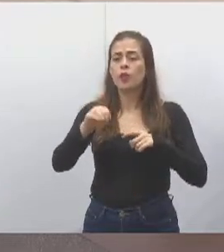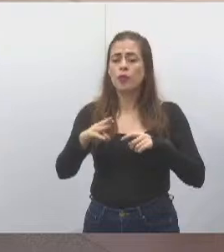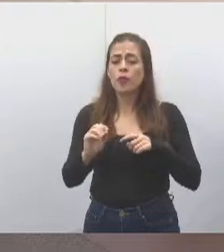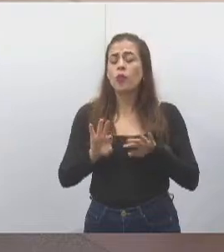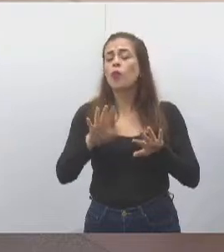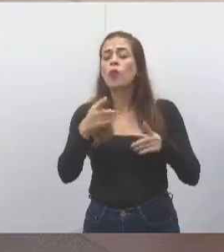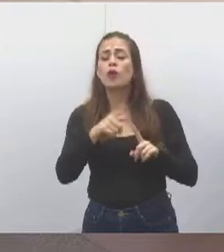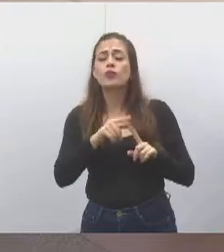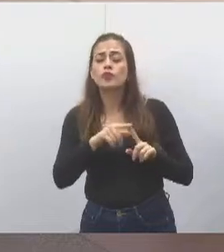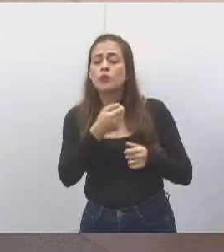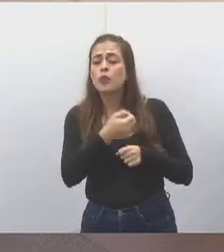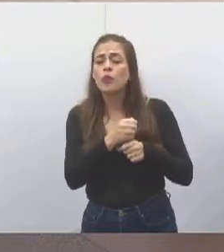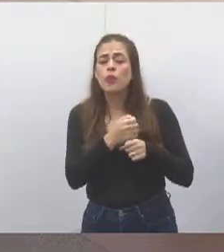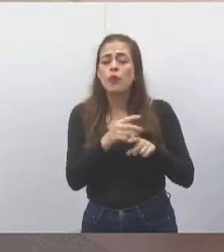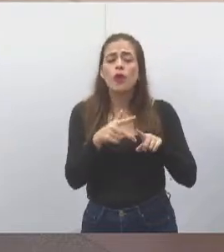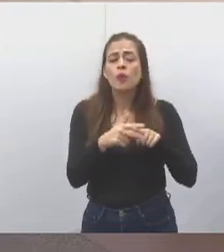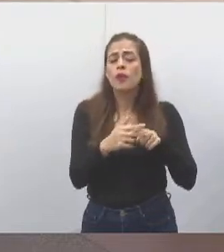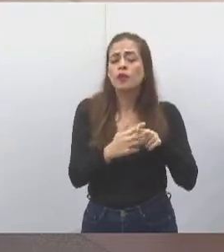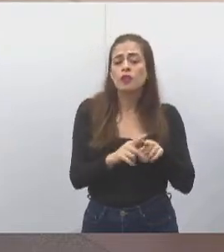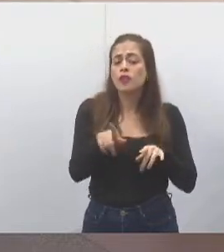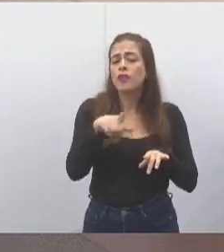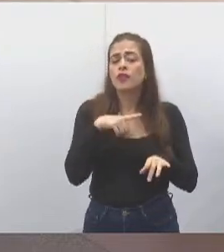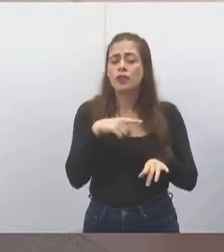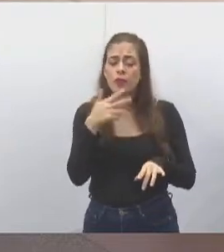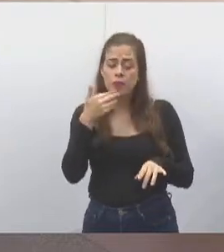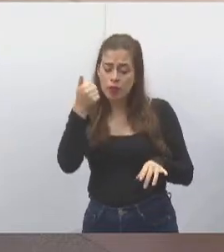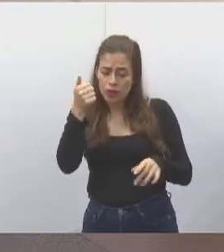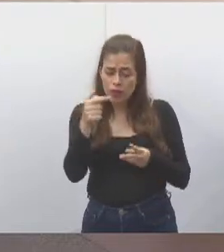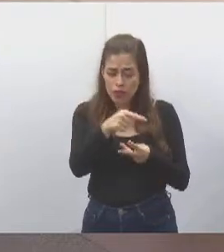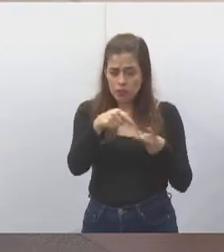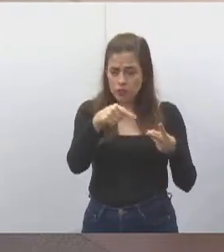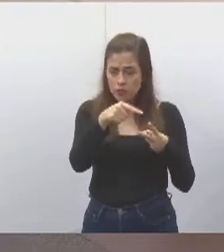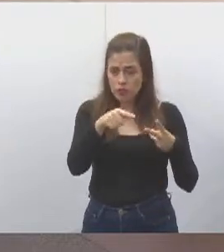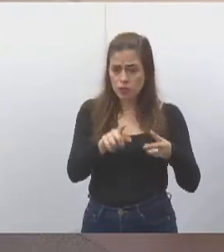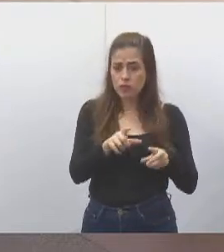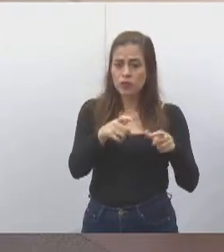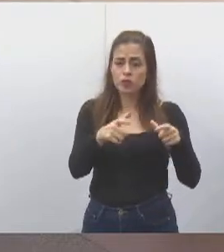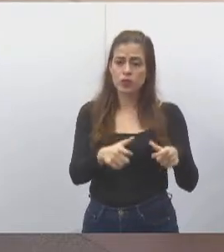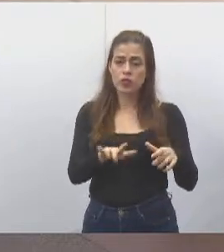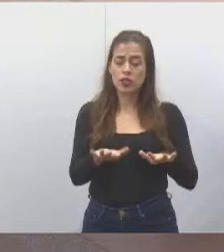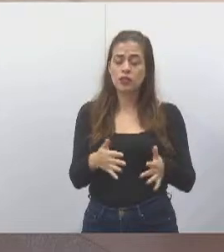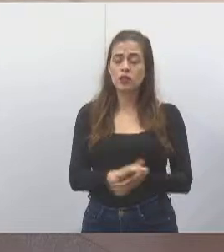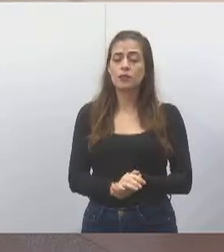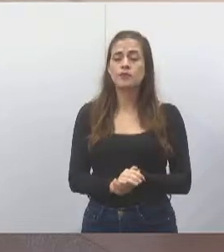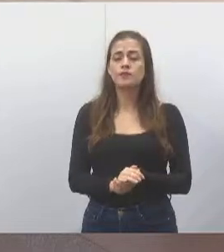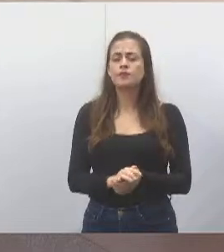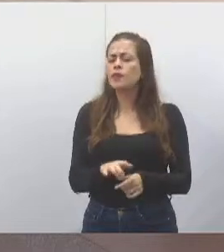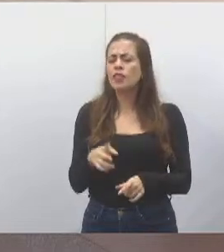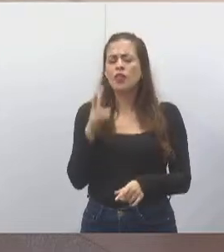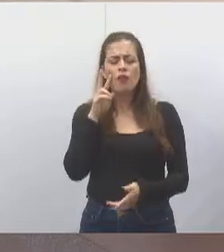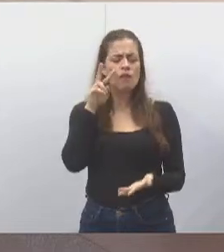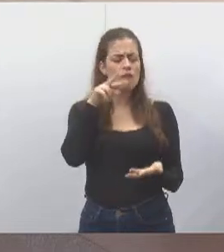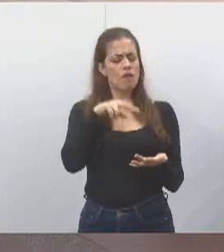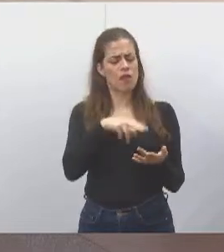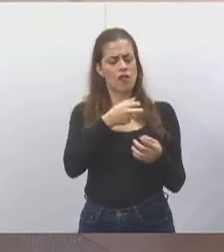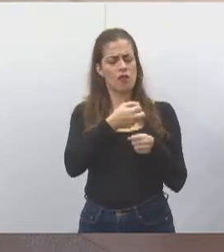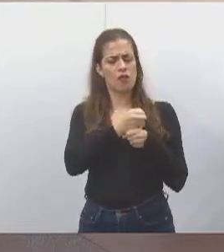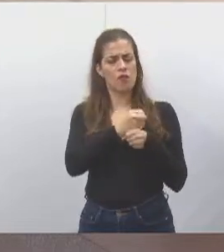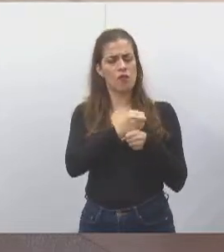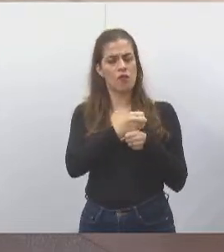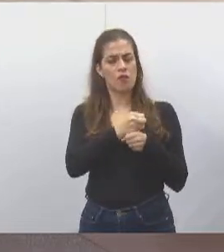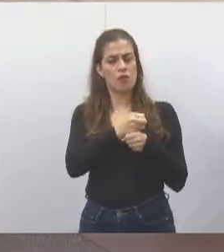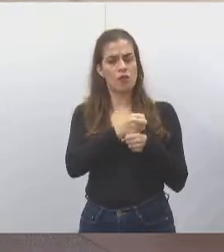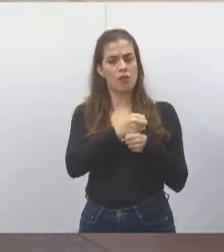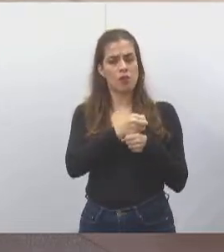Dr. Telmo para melhorar essas duas unidades? E não vejo aqui a construção, aqui